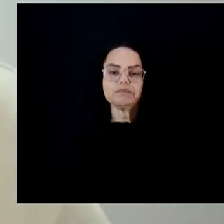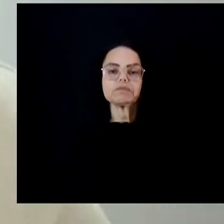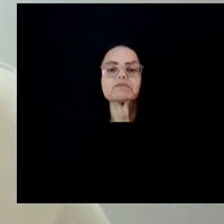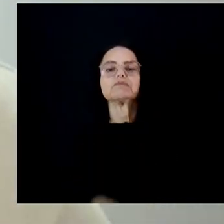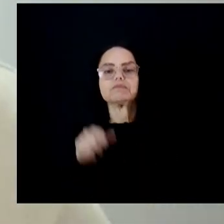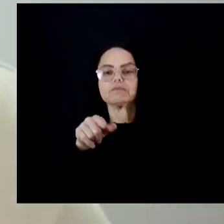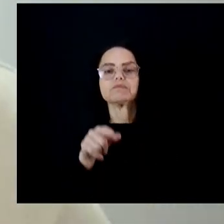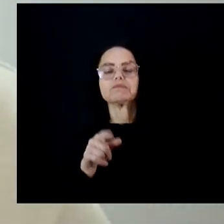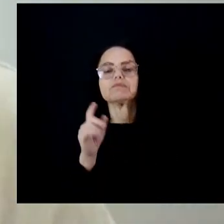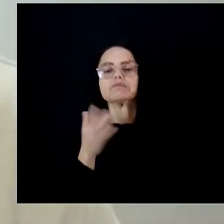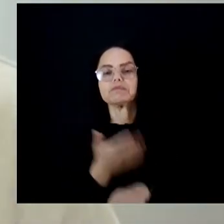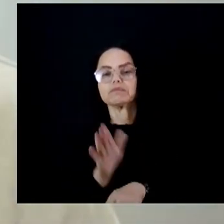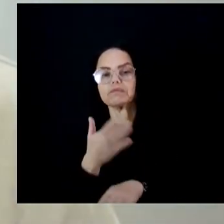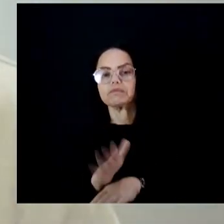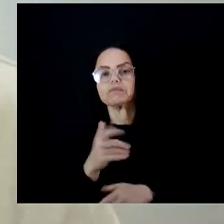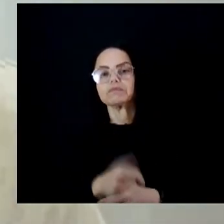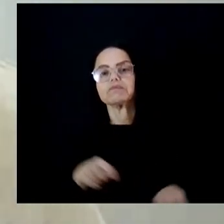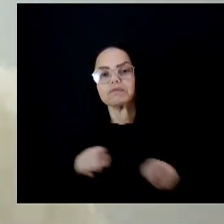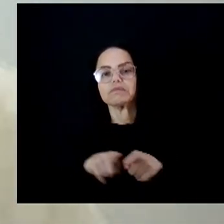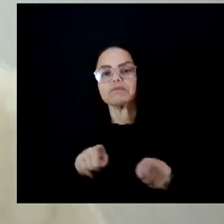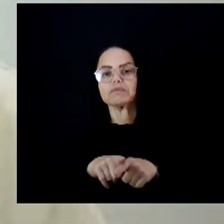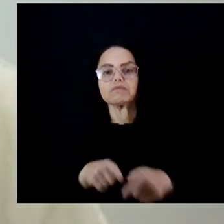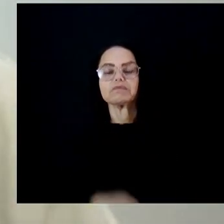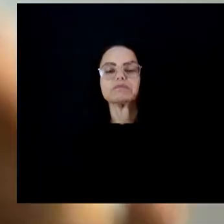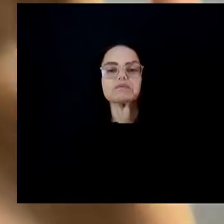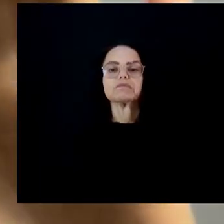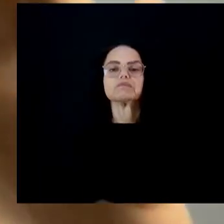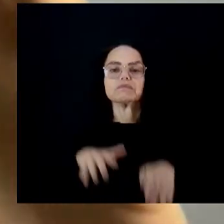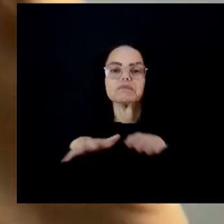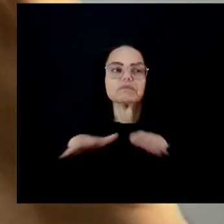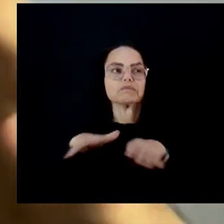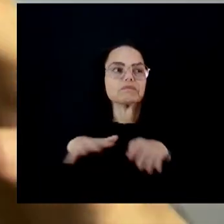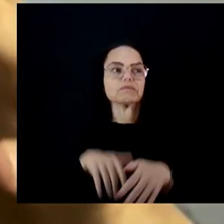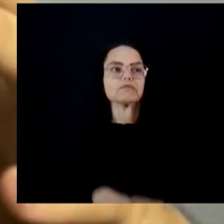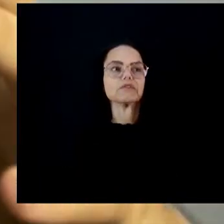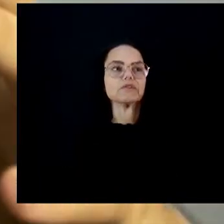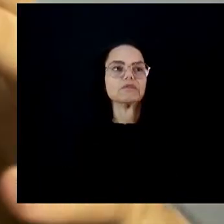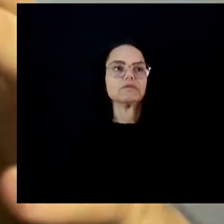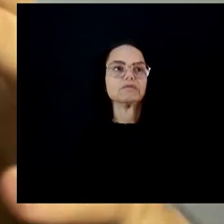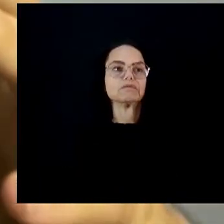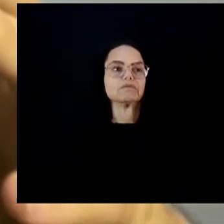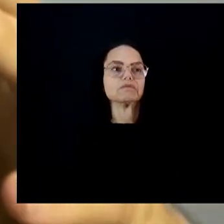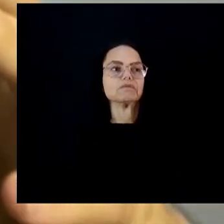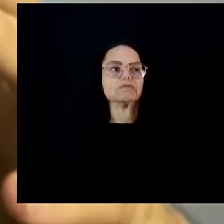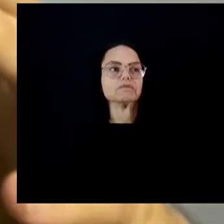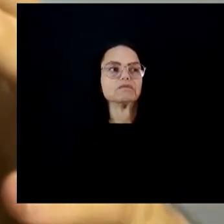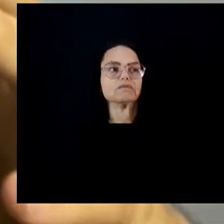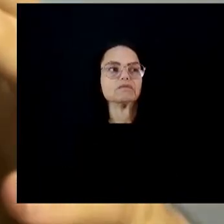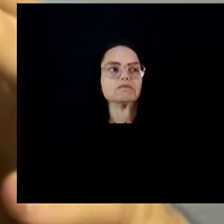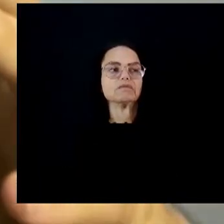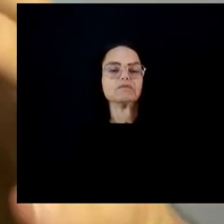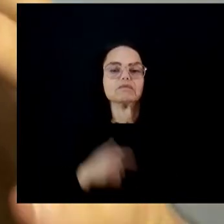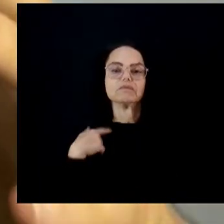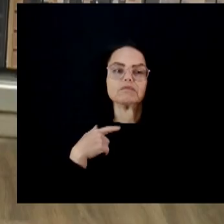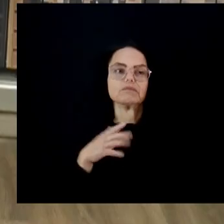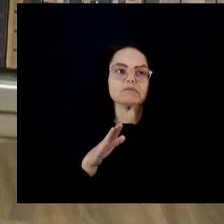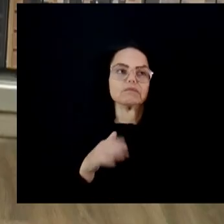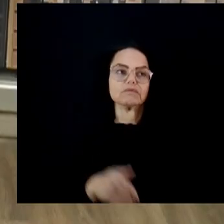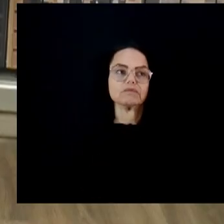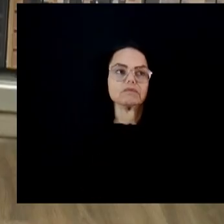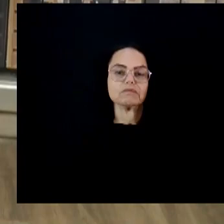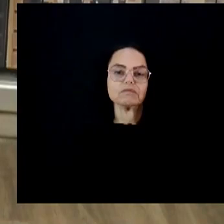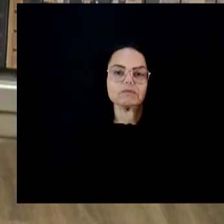práticos, você também pode usar terremotos, por exemplo, para você ter um imaginamento da estrutura da